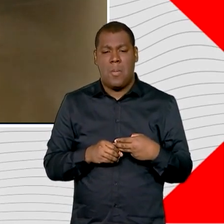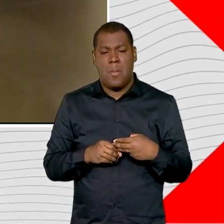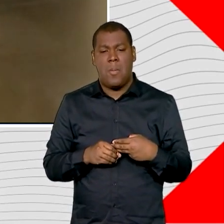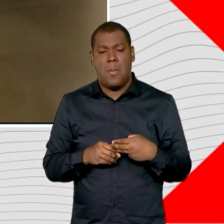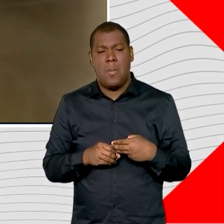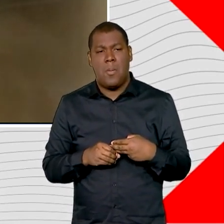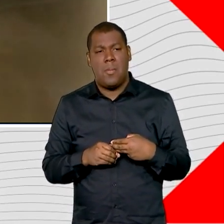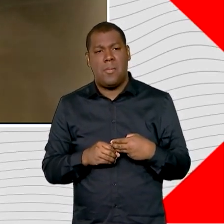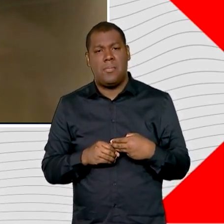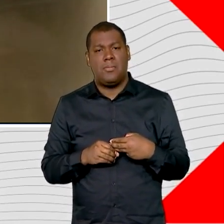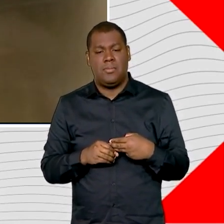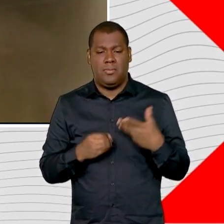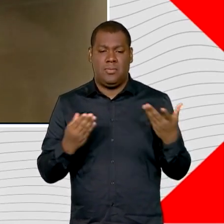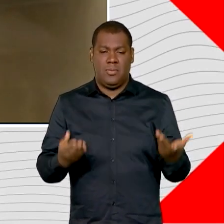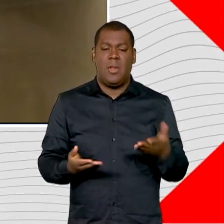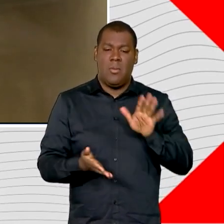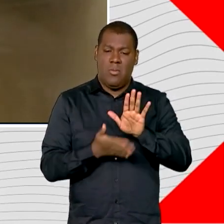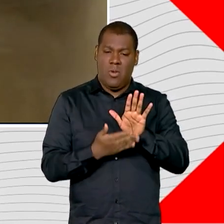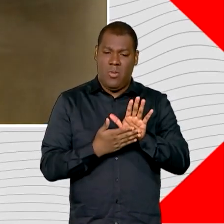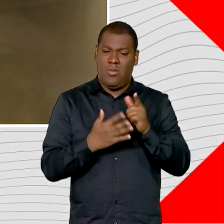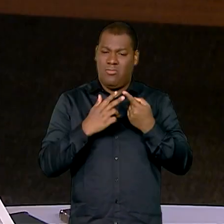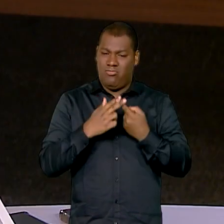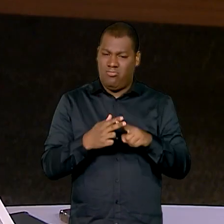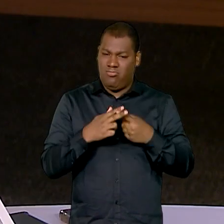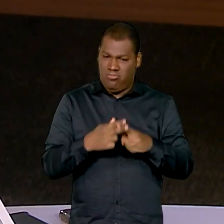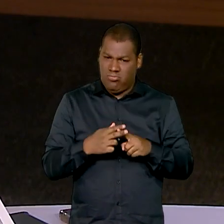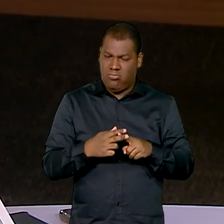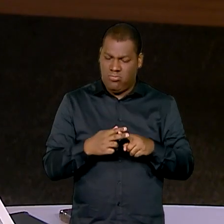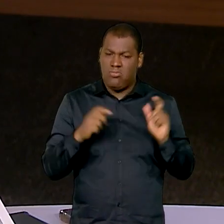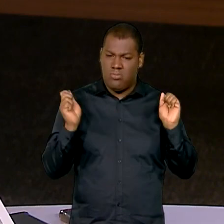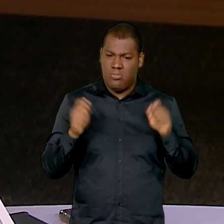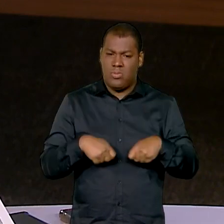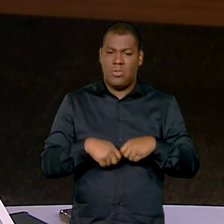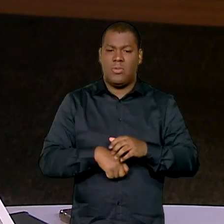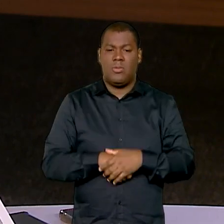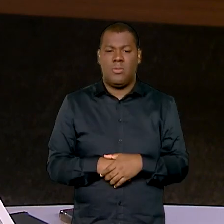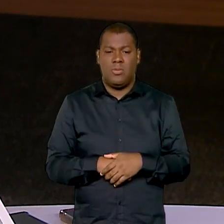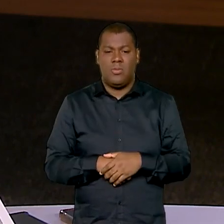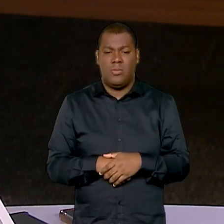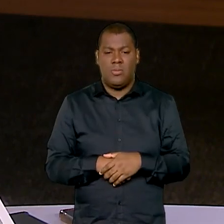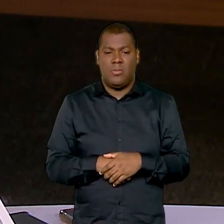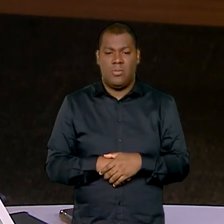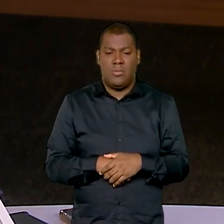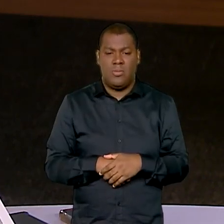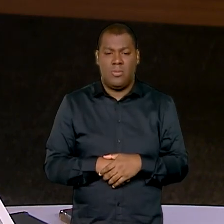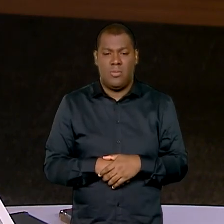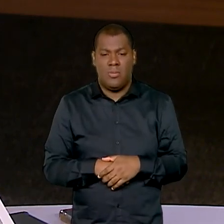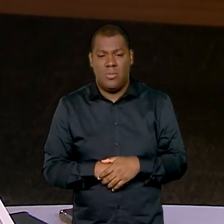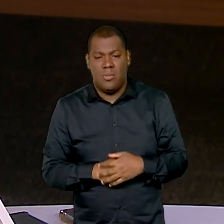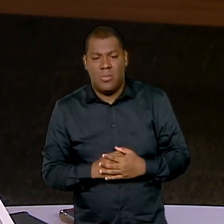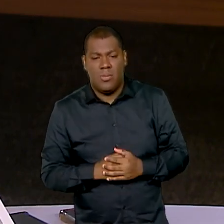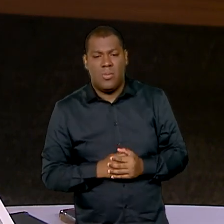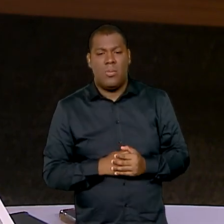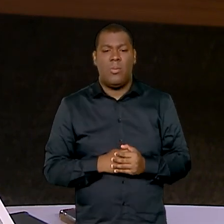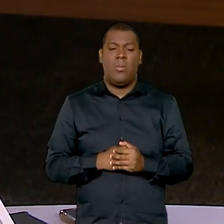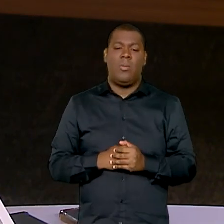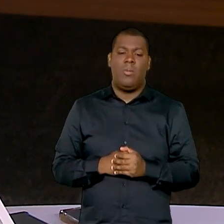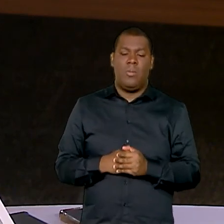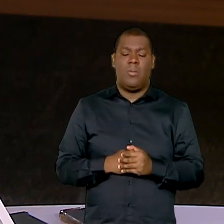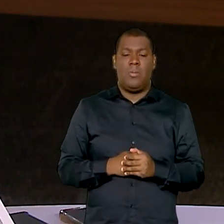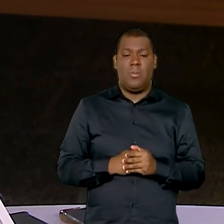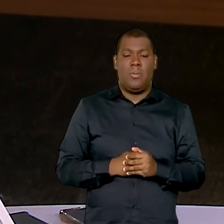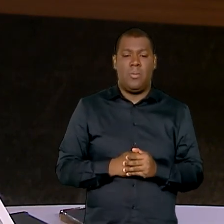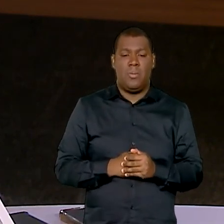alguma reformulação nessa proposta? Olha, Vinícius, eu acho bom a gente exemplificar que toda e